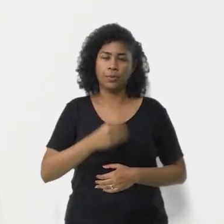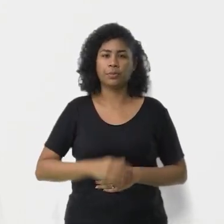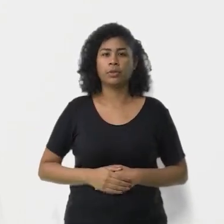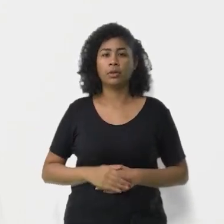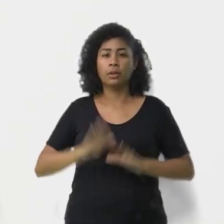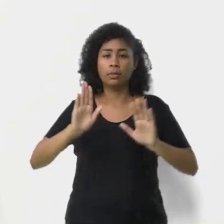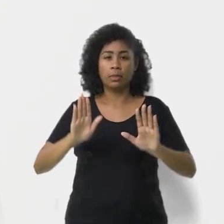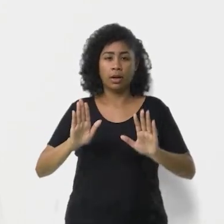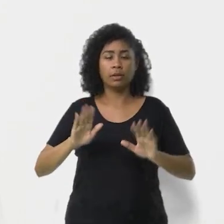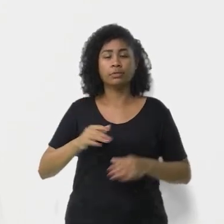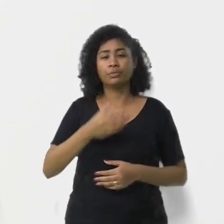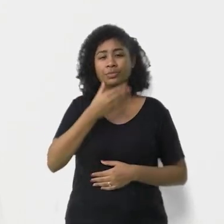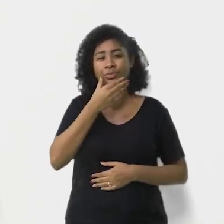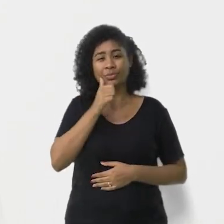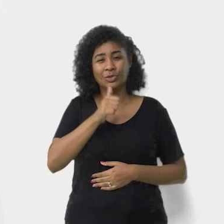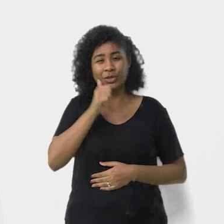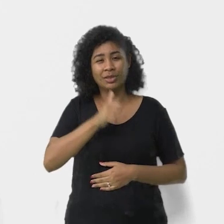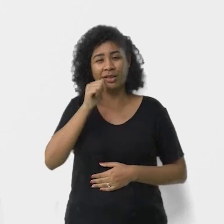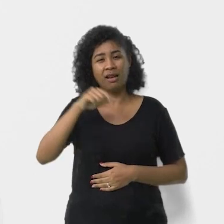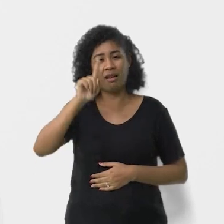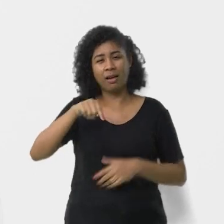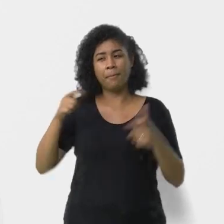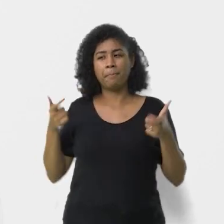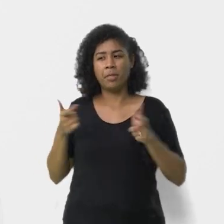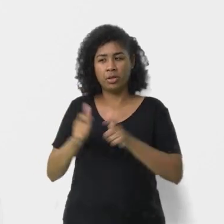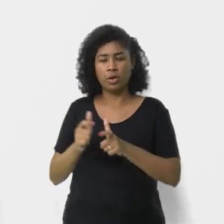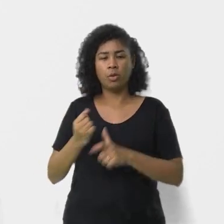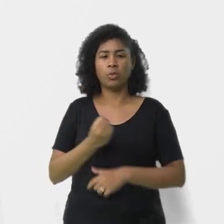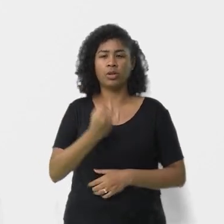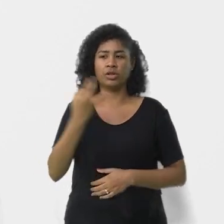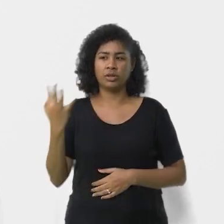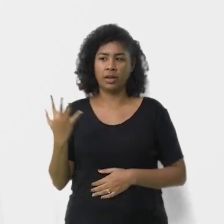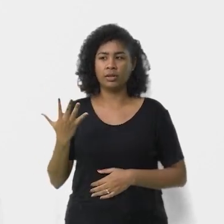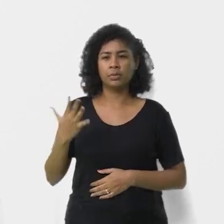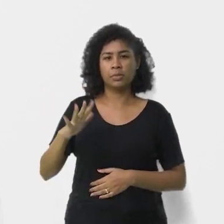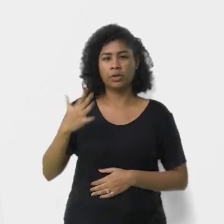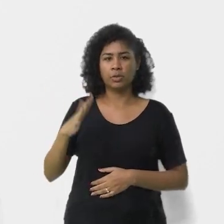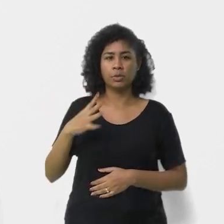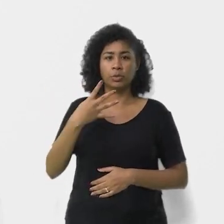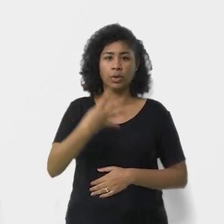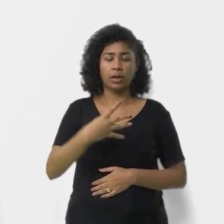sexo feminino vai ser menor, né? Um pouquinho menor, em torno aí de